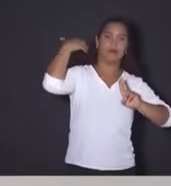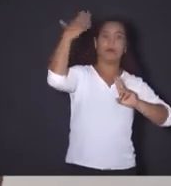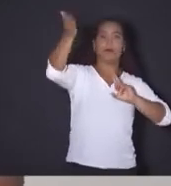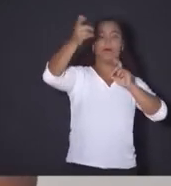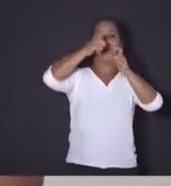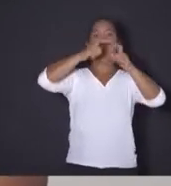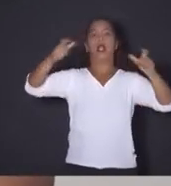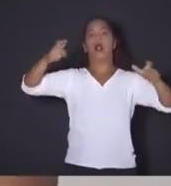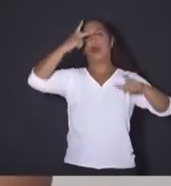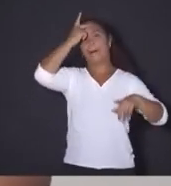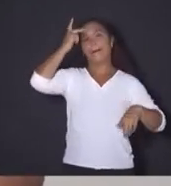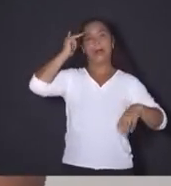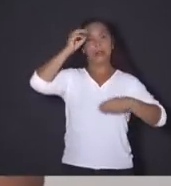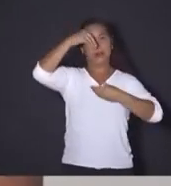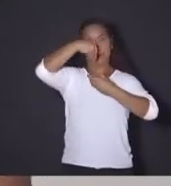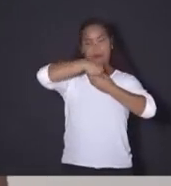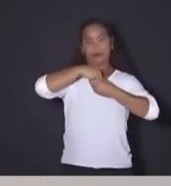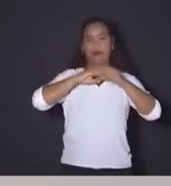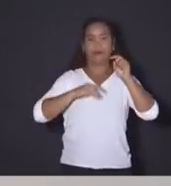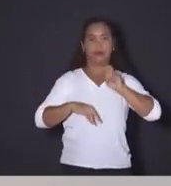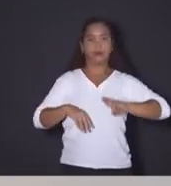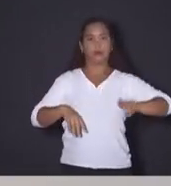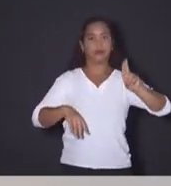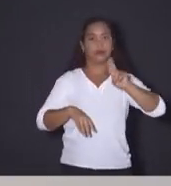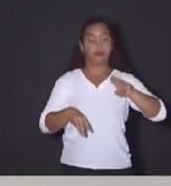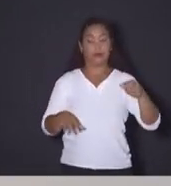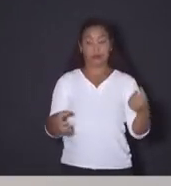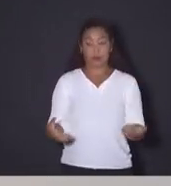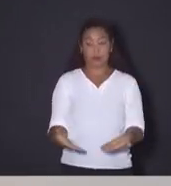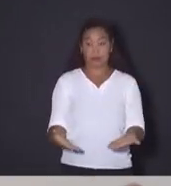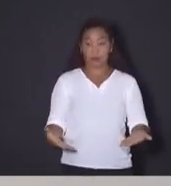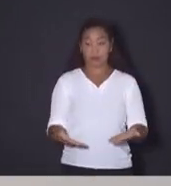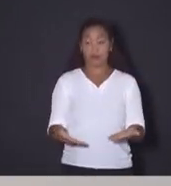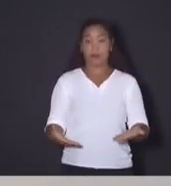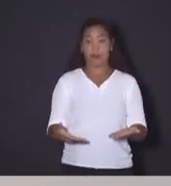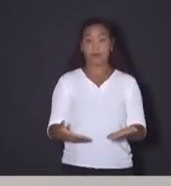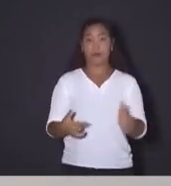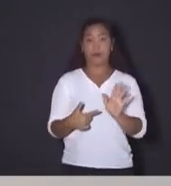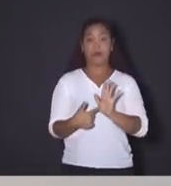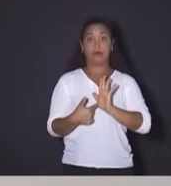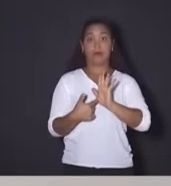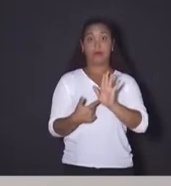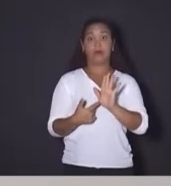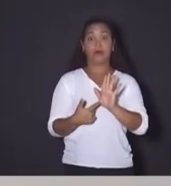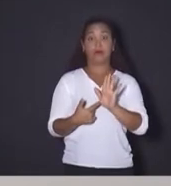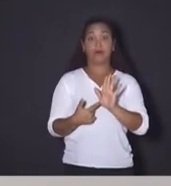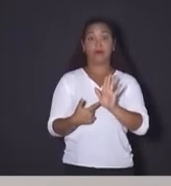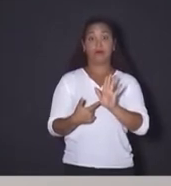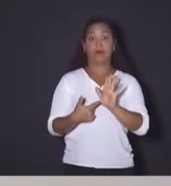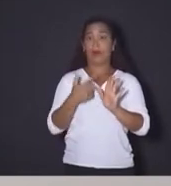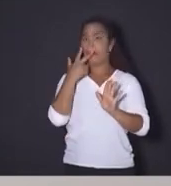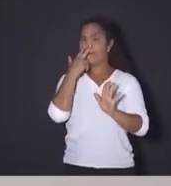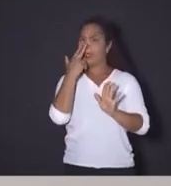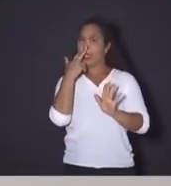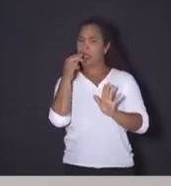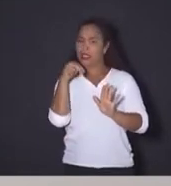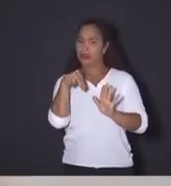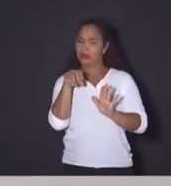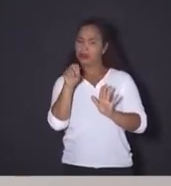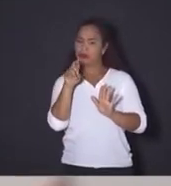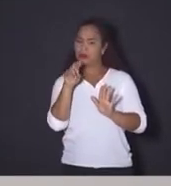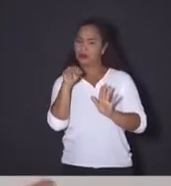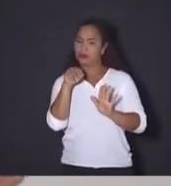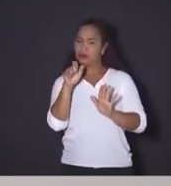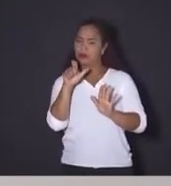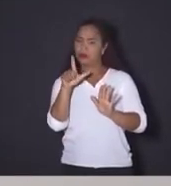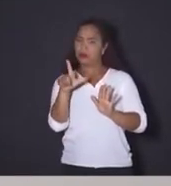que vivem na universidade no momento contemporâneo ela é apresentada nesta campanha como se não fosse normal ora se não